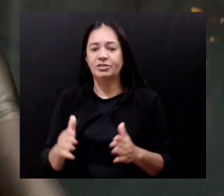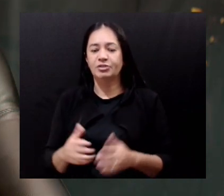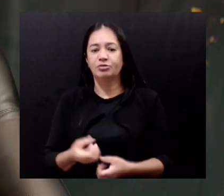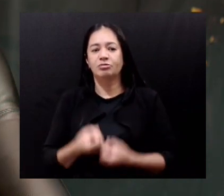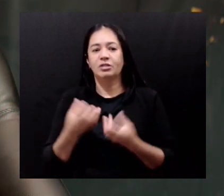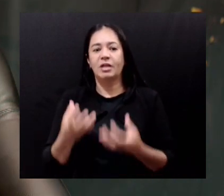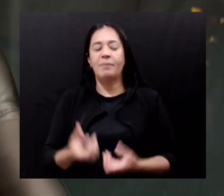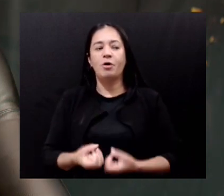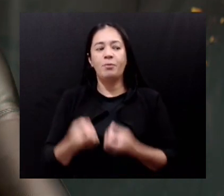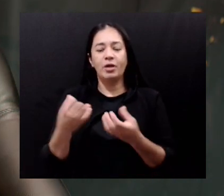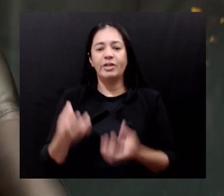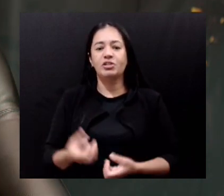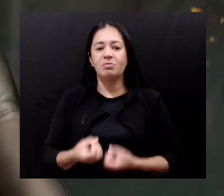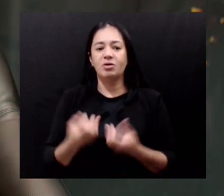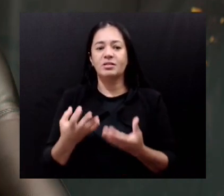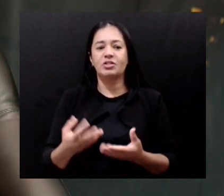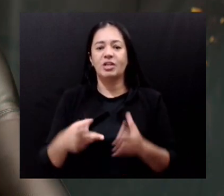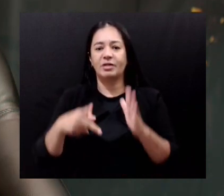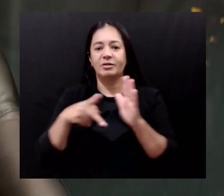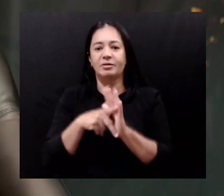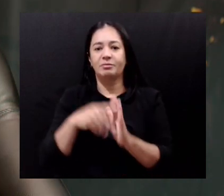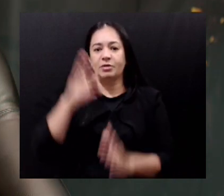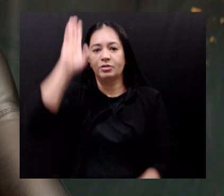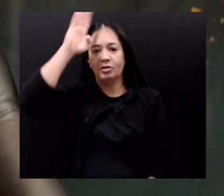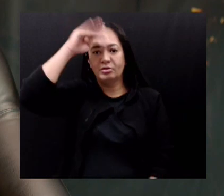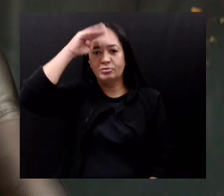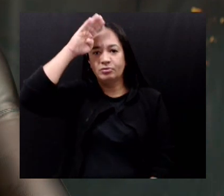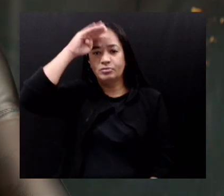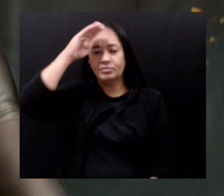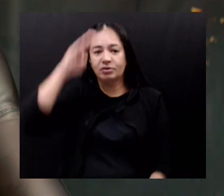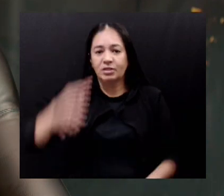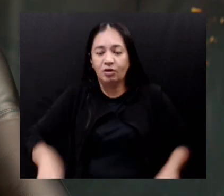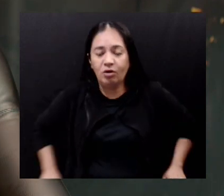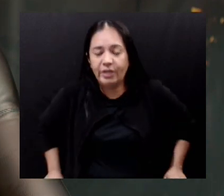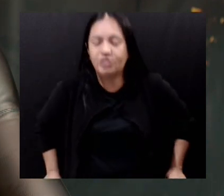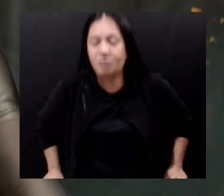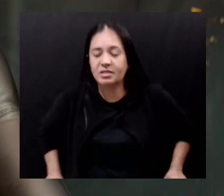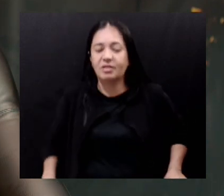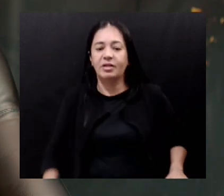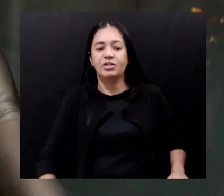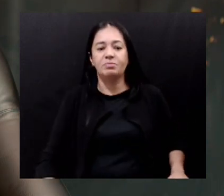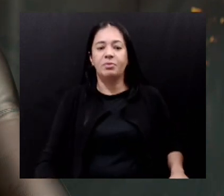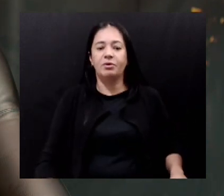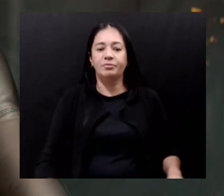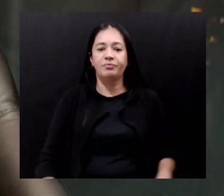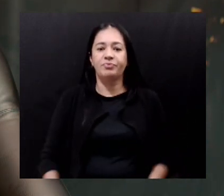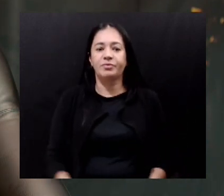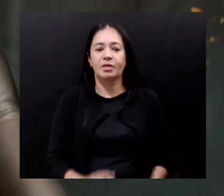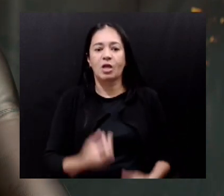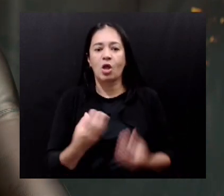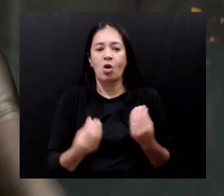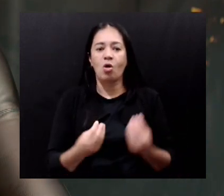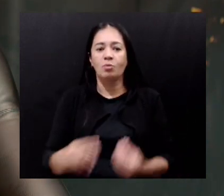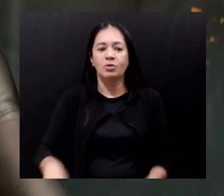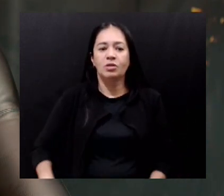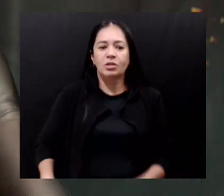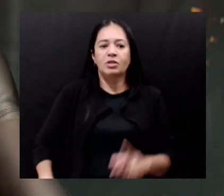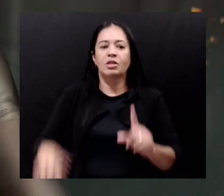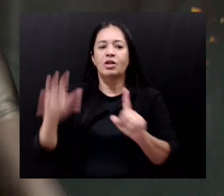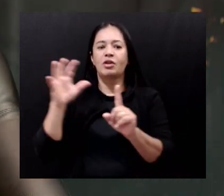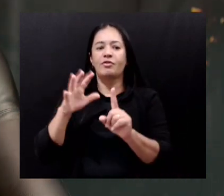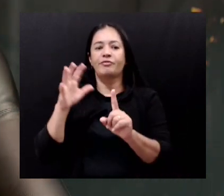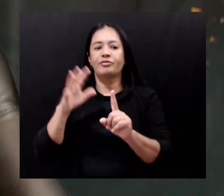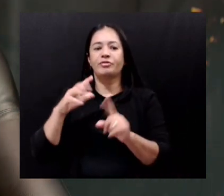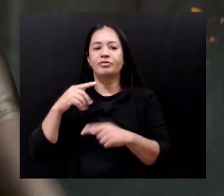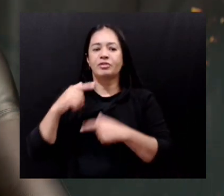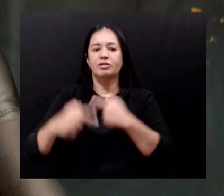influenciam decisões migratórias e políticas de países da Europa? Quais impactos têm sido observados